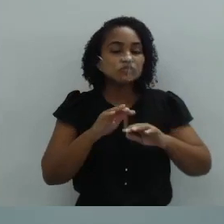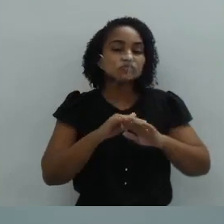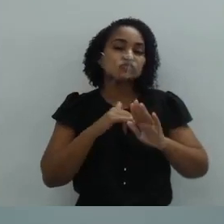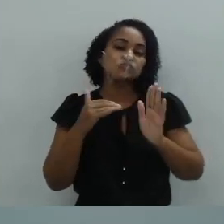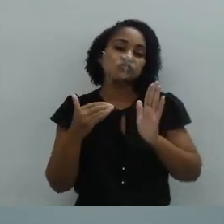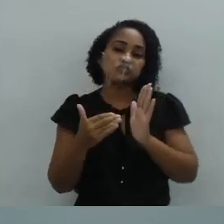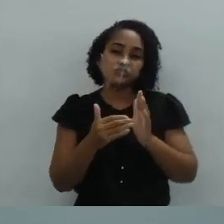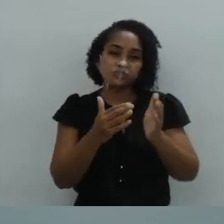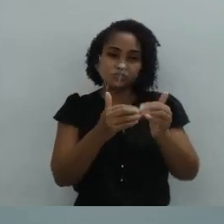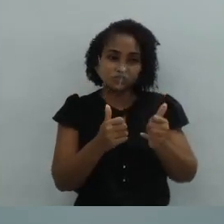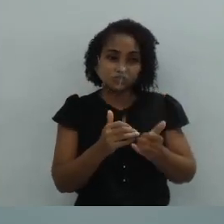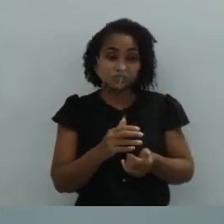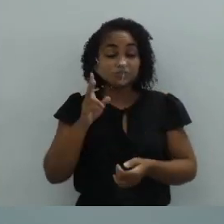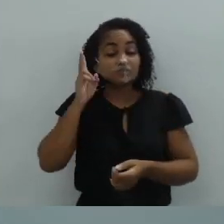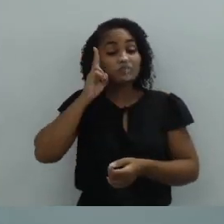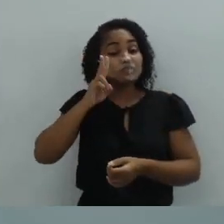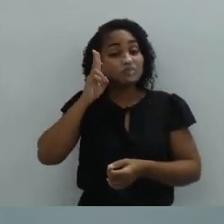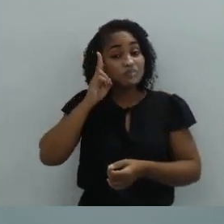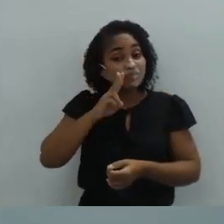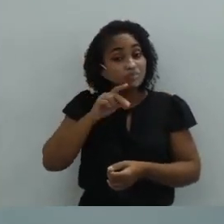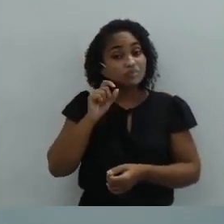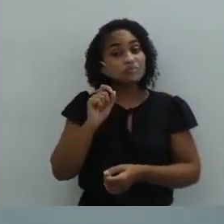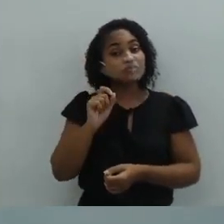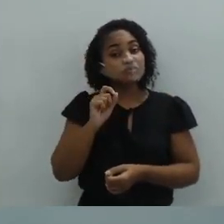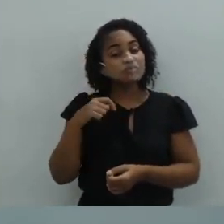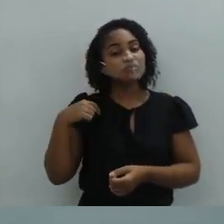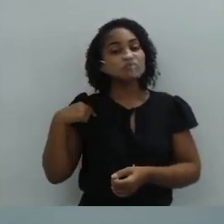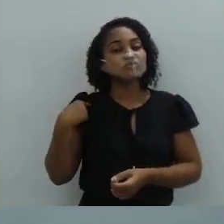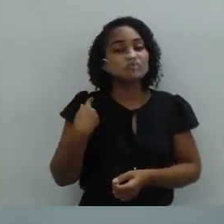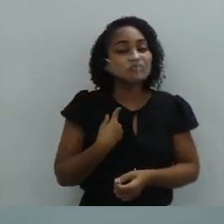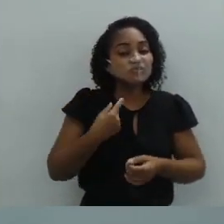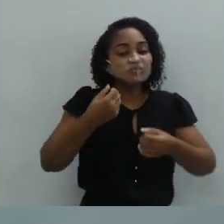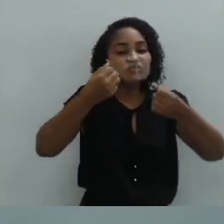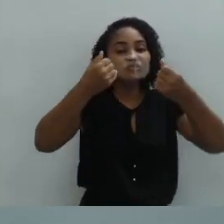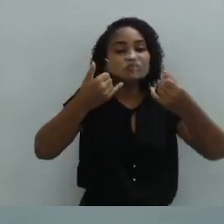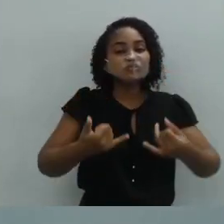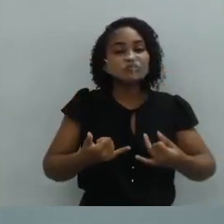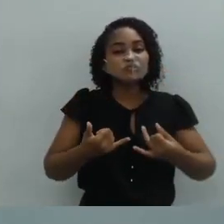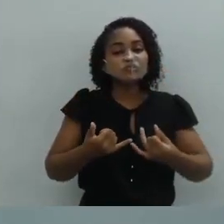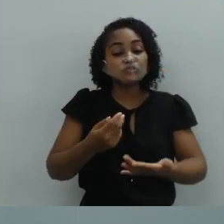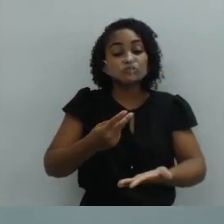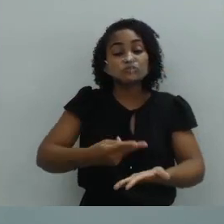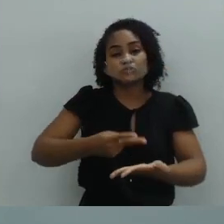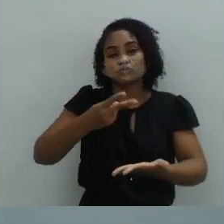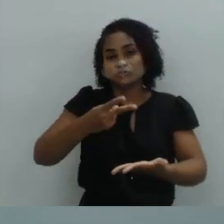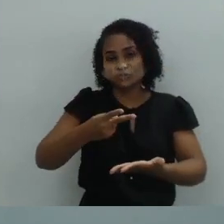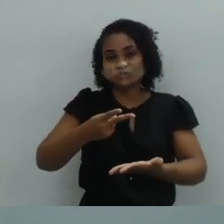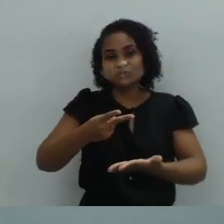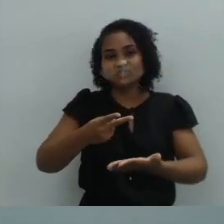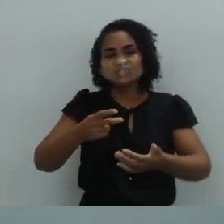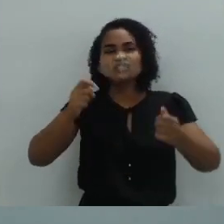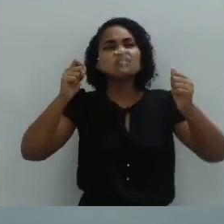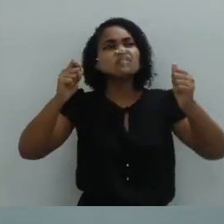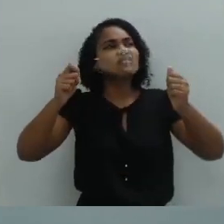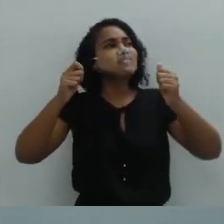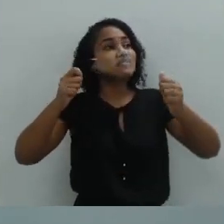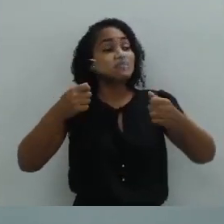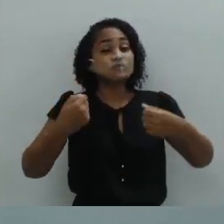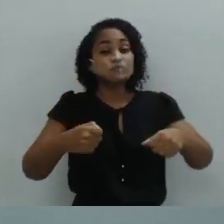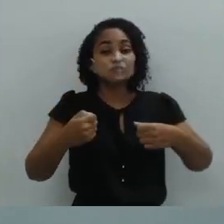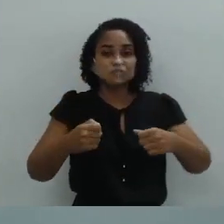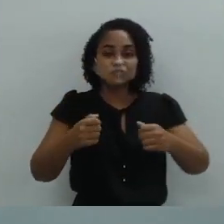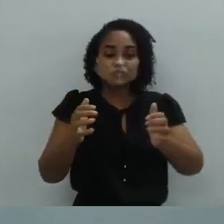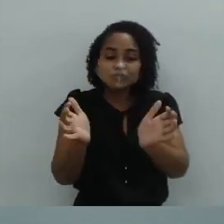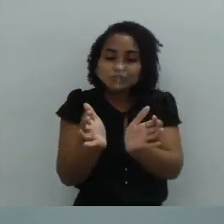a solicitação. Lembrem-se que a gente está trabalhando com fatos. A gente está reivindicando a necessidade